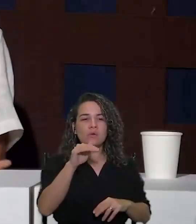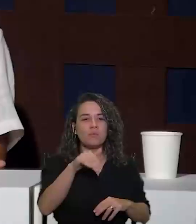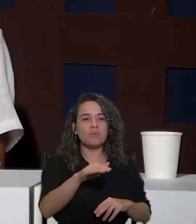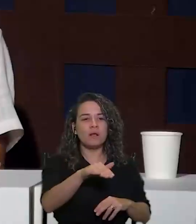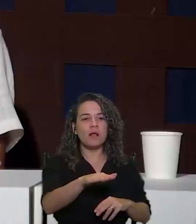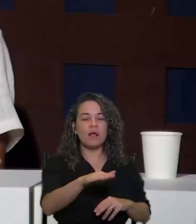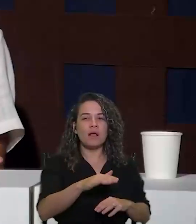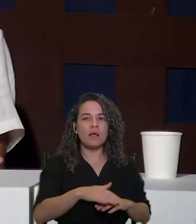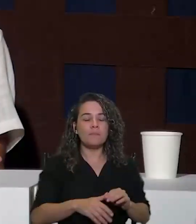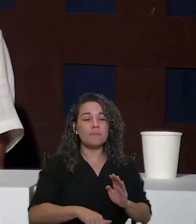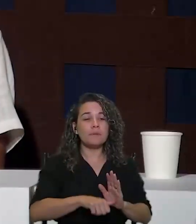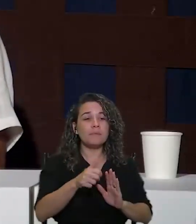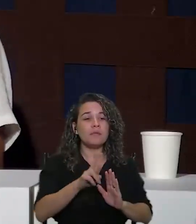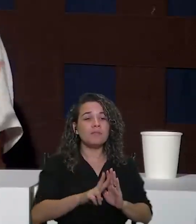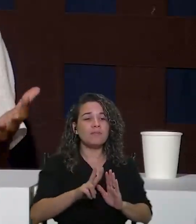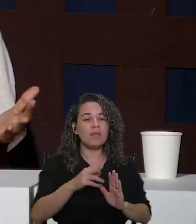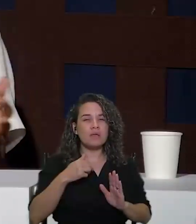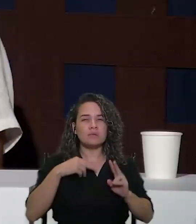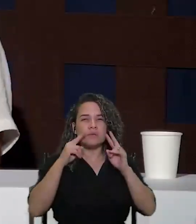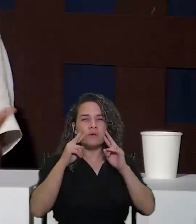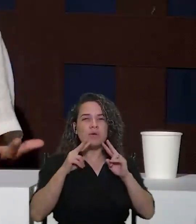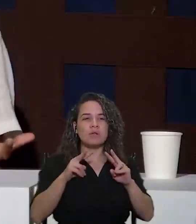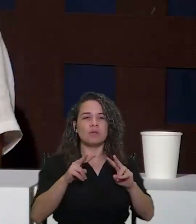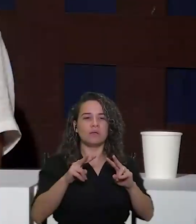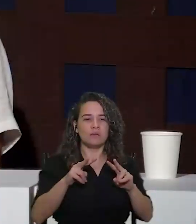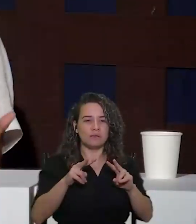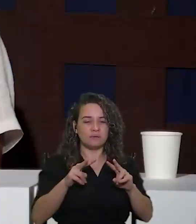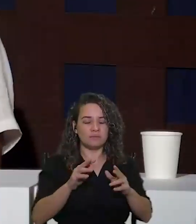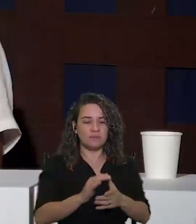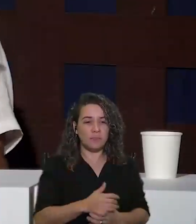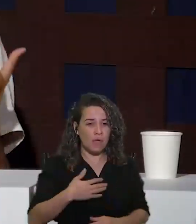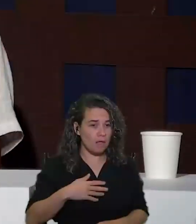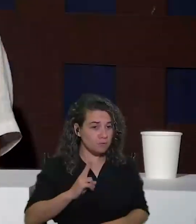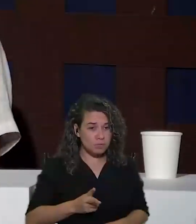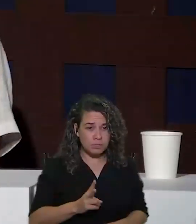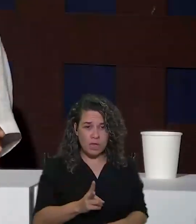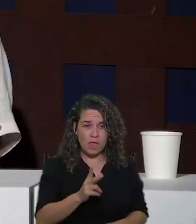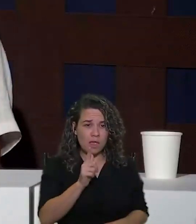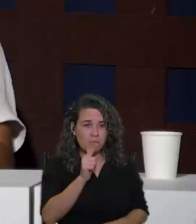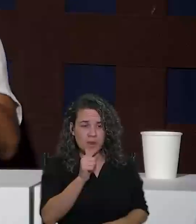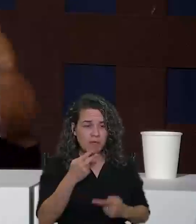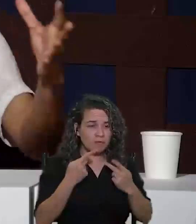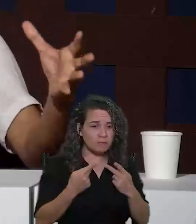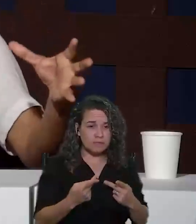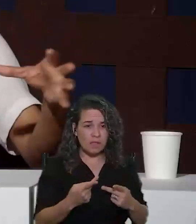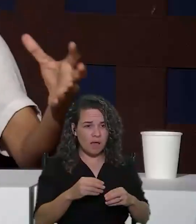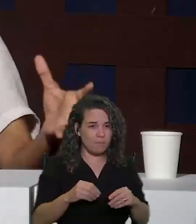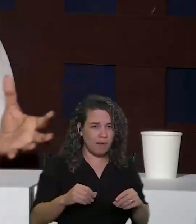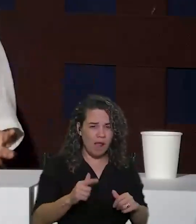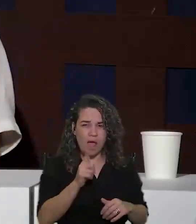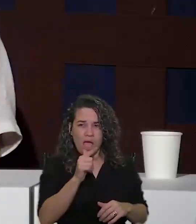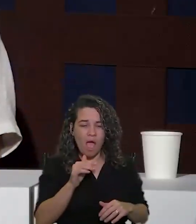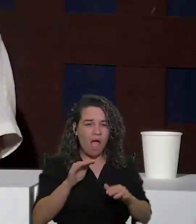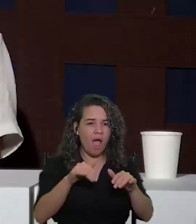que eu vi o mar. Né? Assim, eu ia para a praia todo final de semana, mas era um brinquedo para mim, o mar